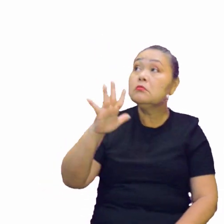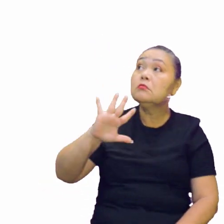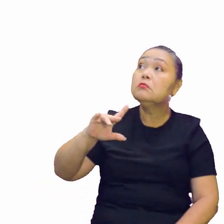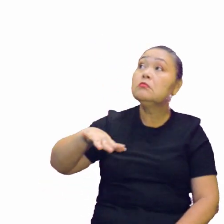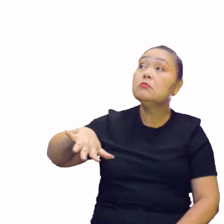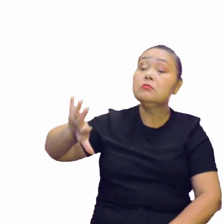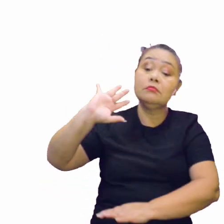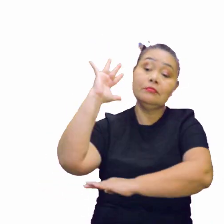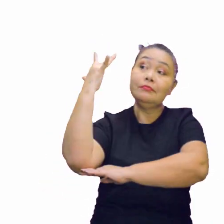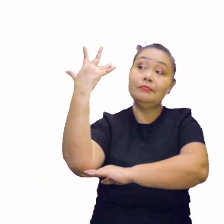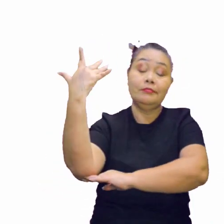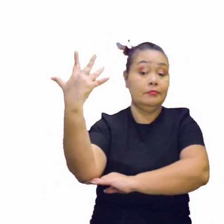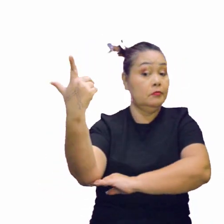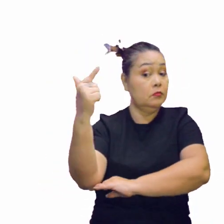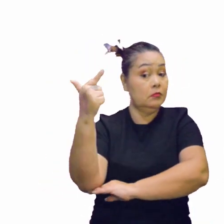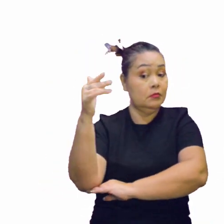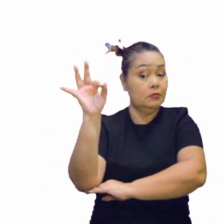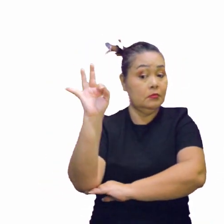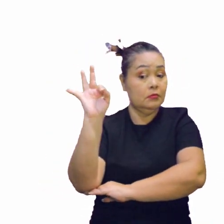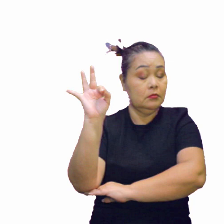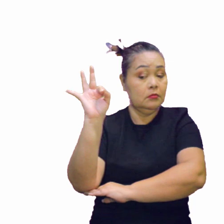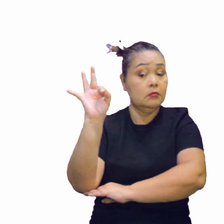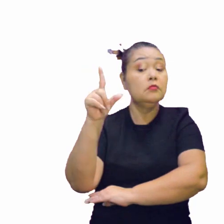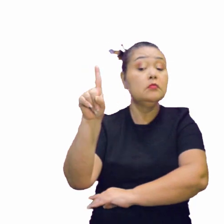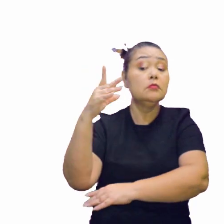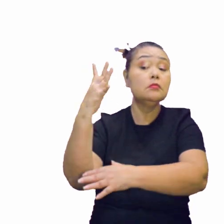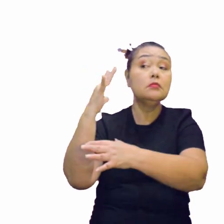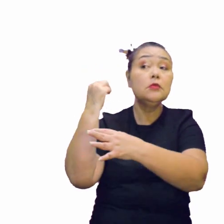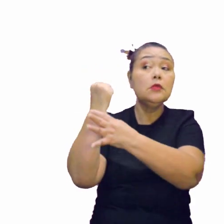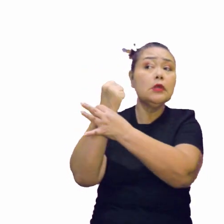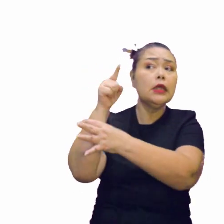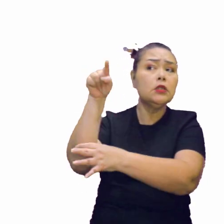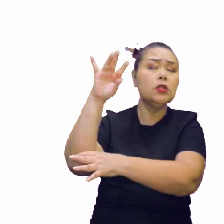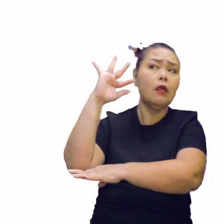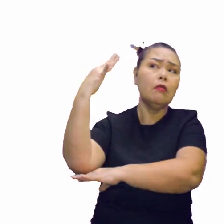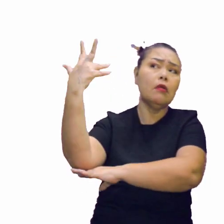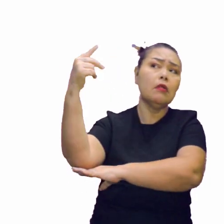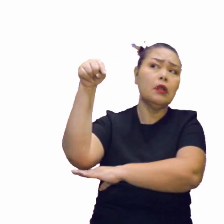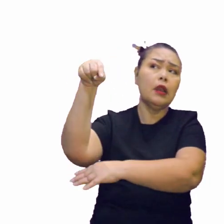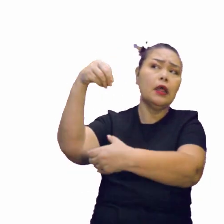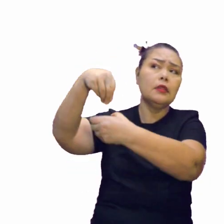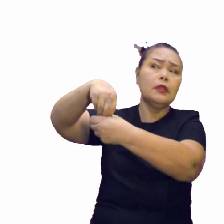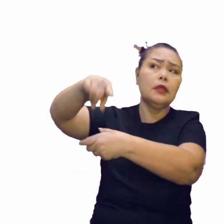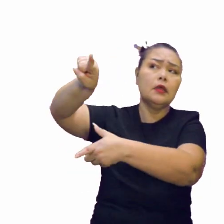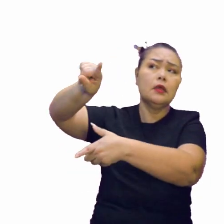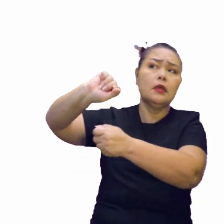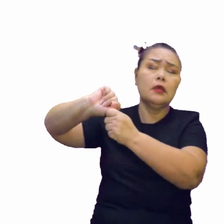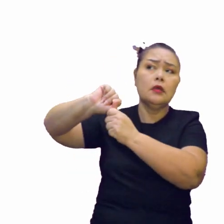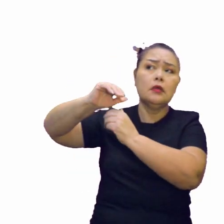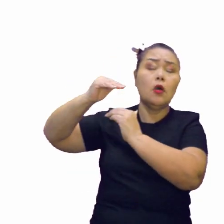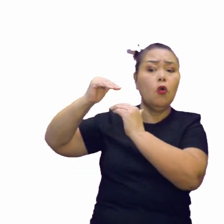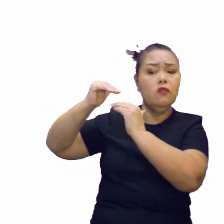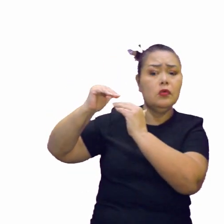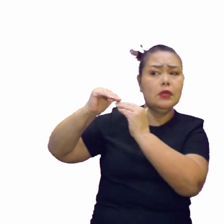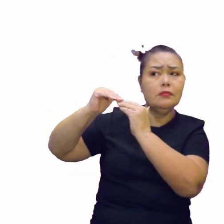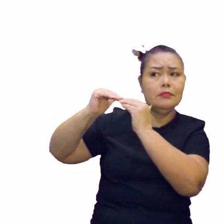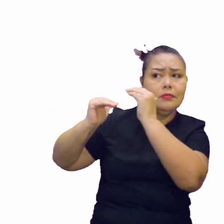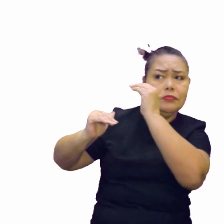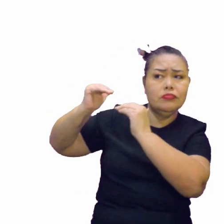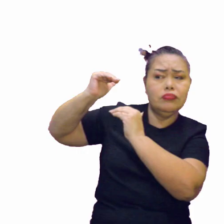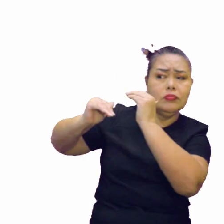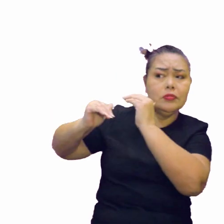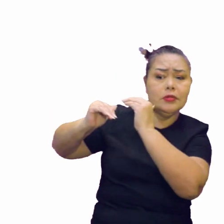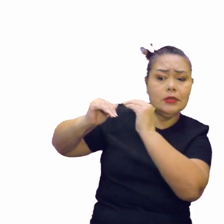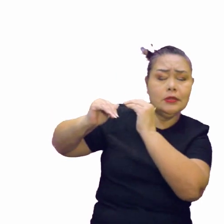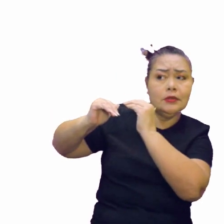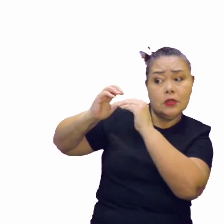florestais. O que eu tenho que garantir para lá? Que não ocorra o desequilíbrio do ambiente